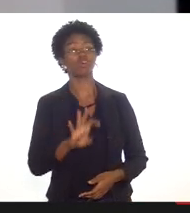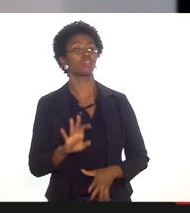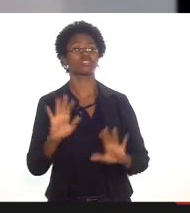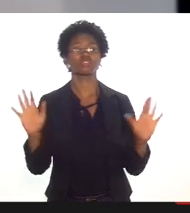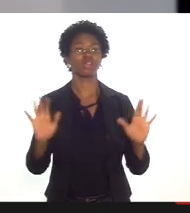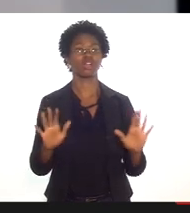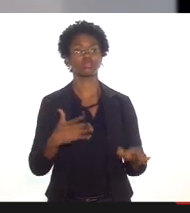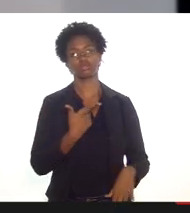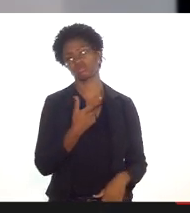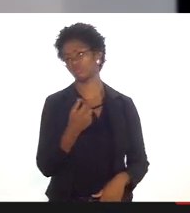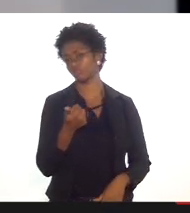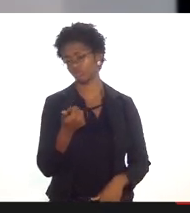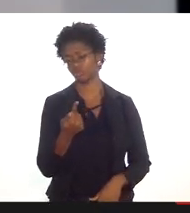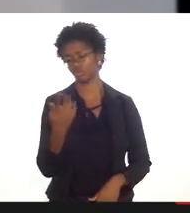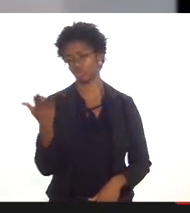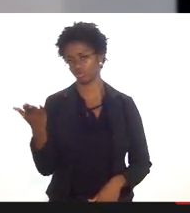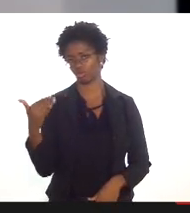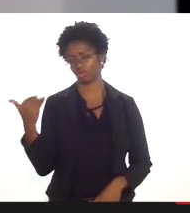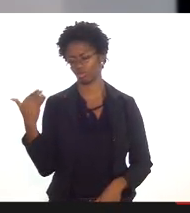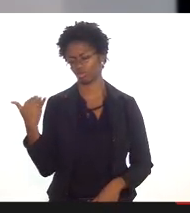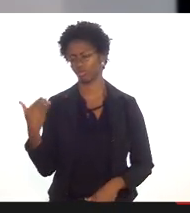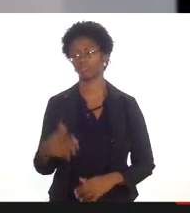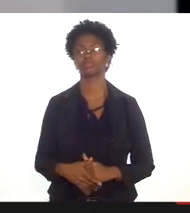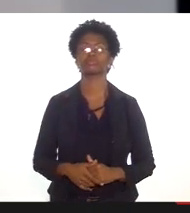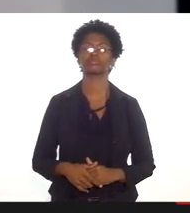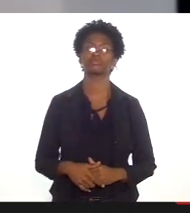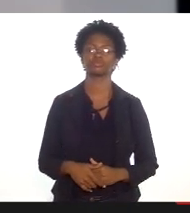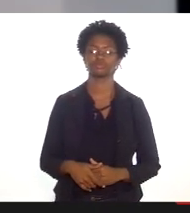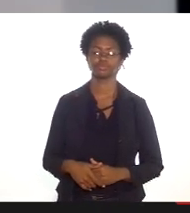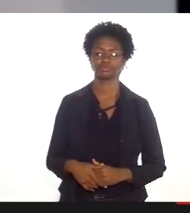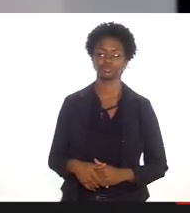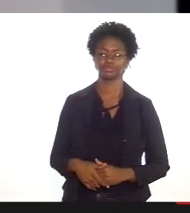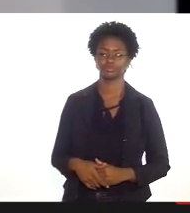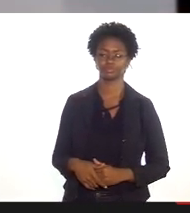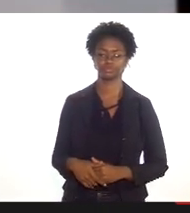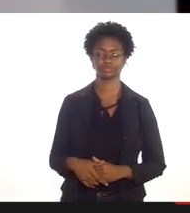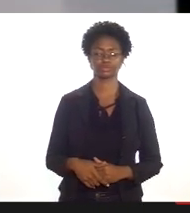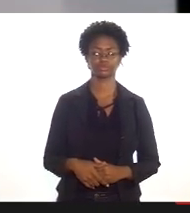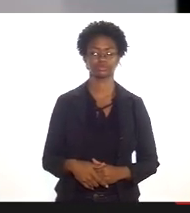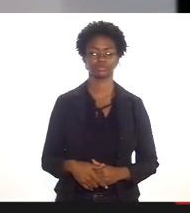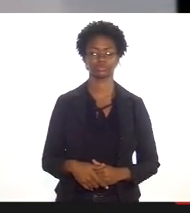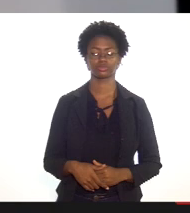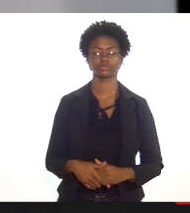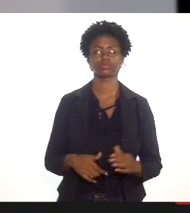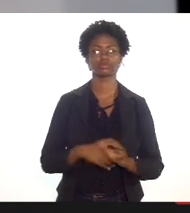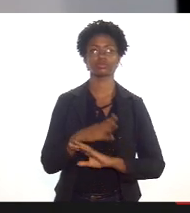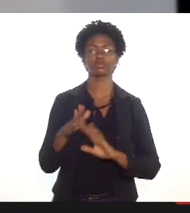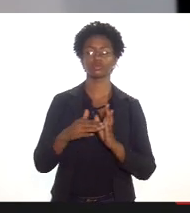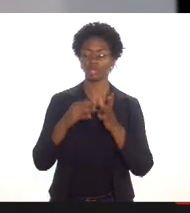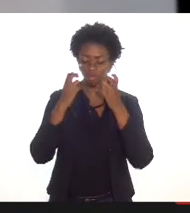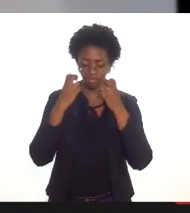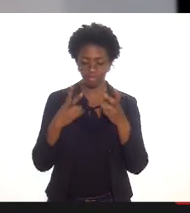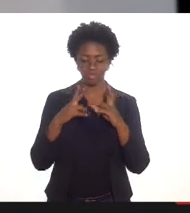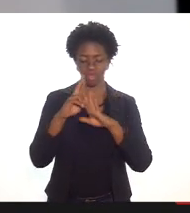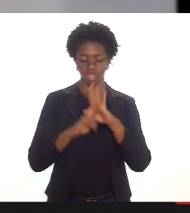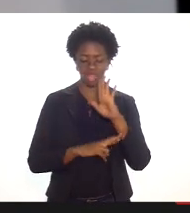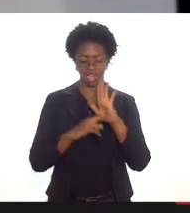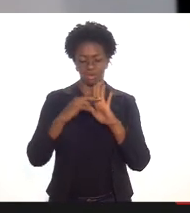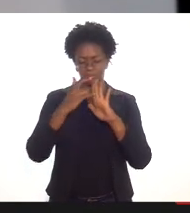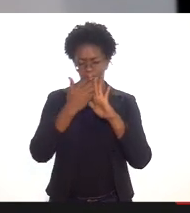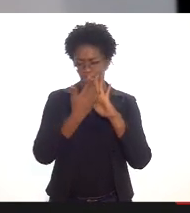era 2017. Né? Diante de tudo que nós vimos, nós fizemos um relatório bastante denso naquele